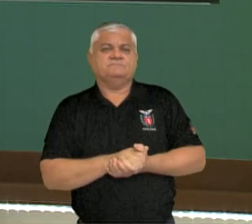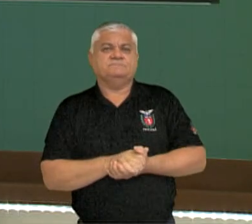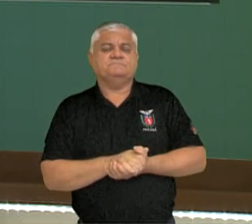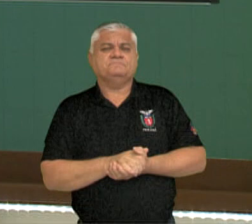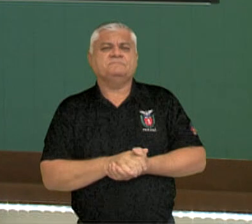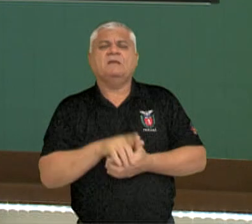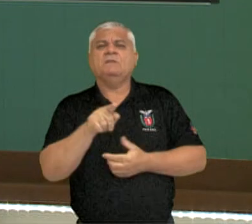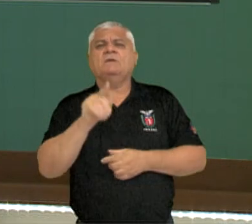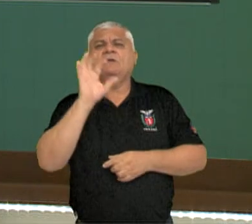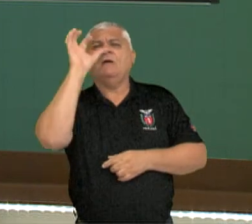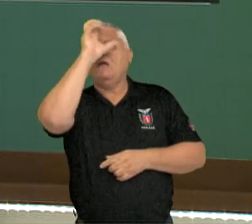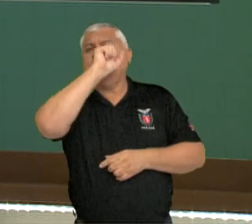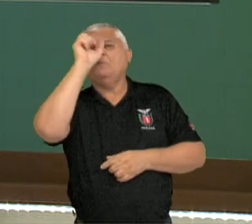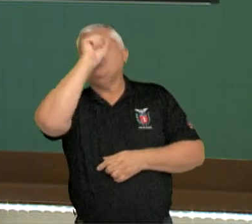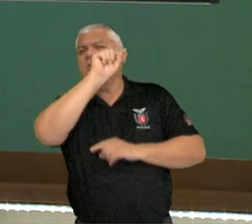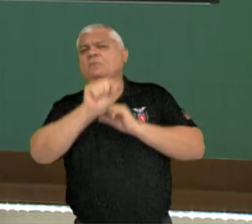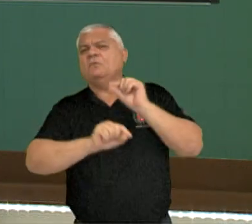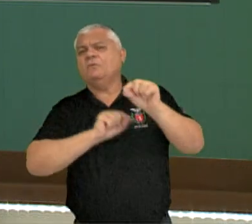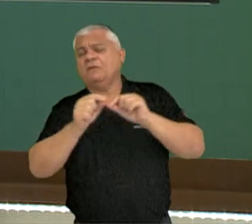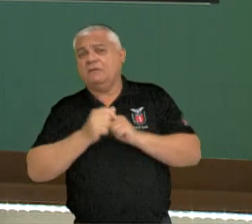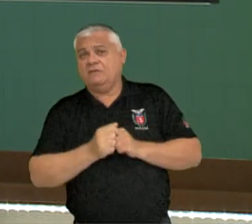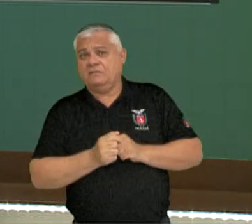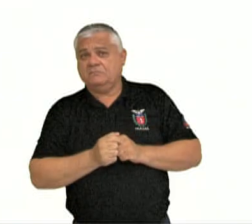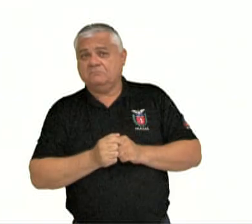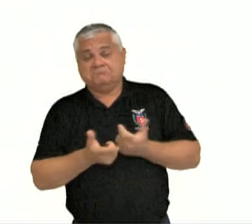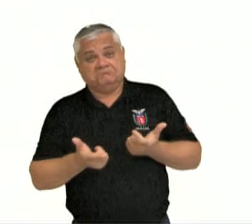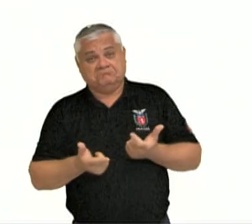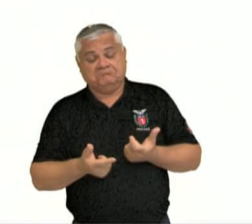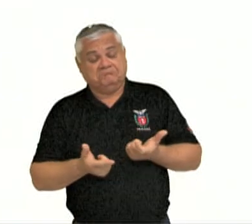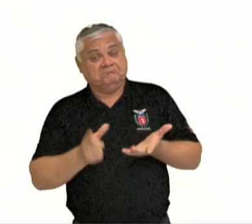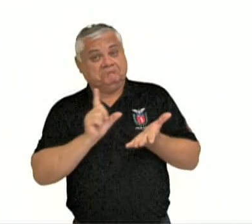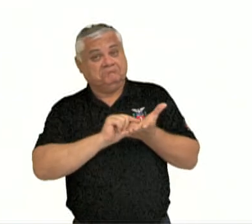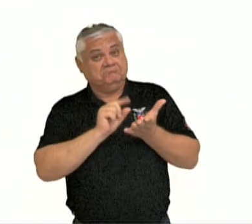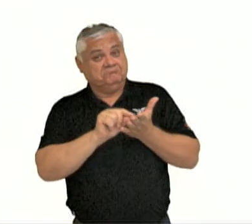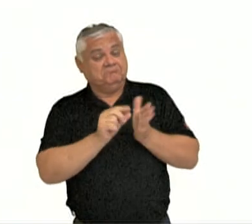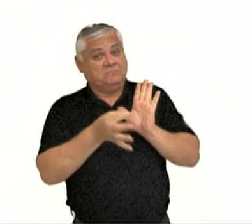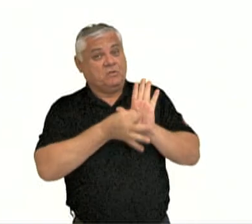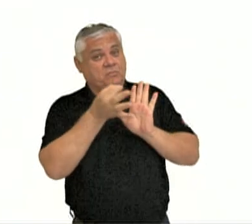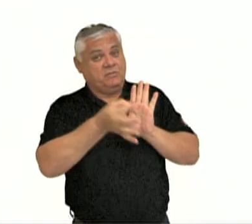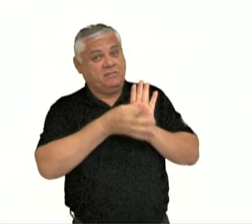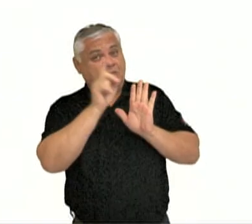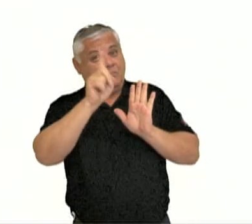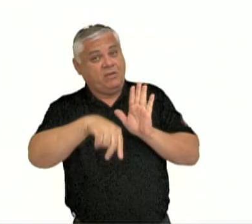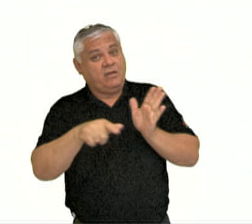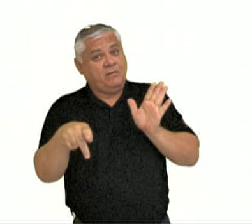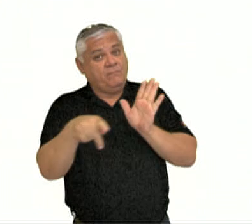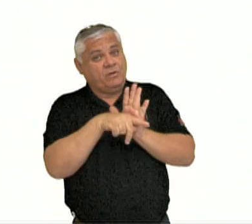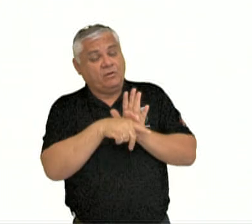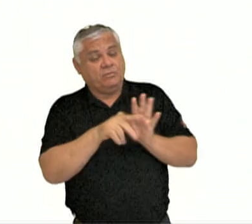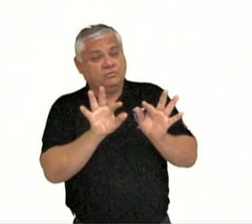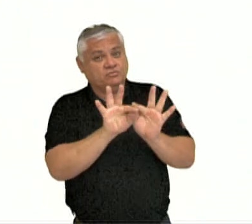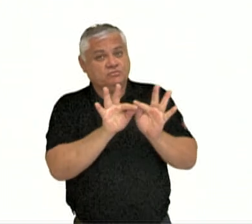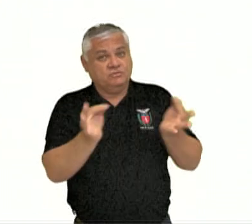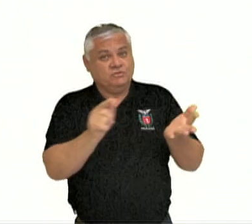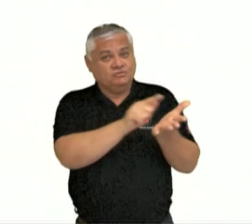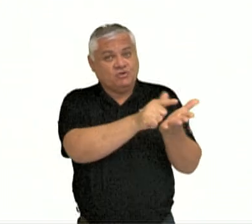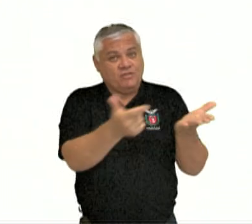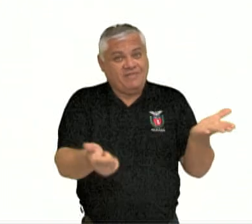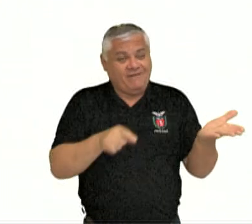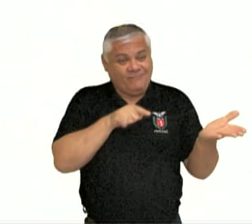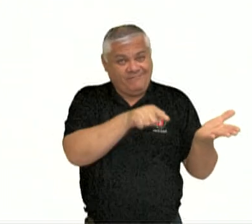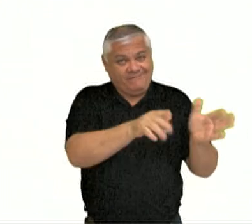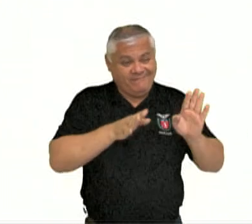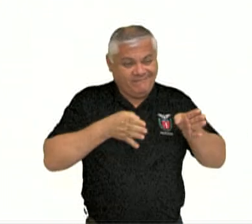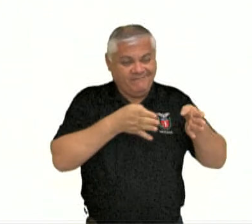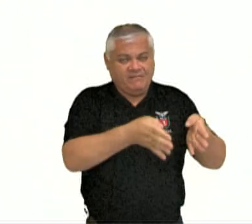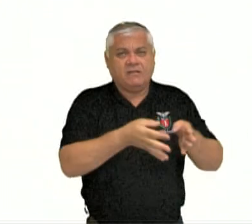E o que aprendemos nessa aula? Que o artigo de opinião é um texto da esfera jornalística. Em um artigo de